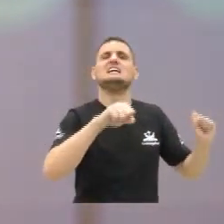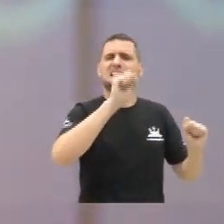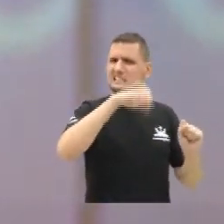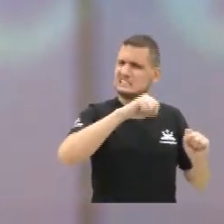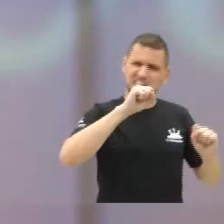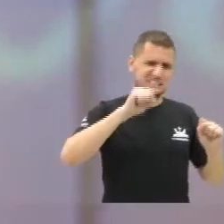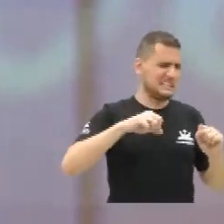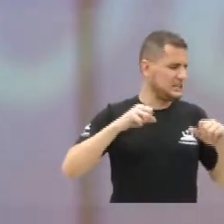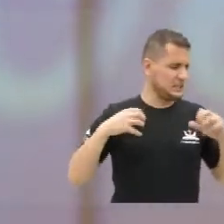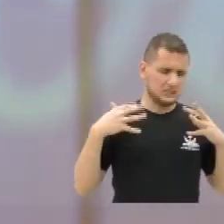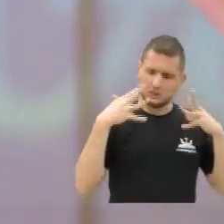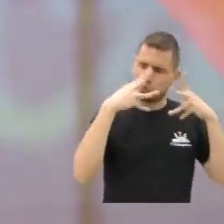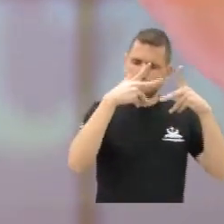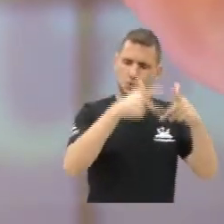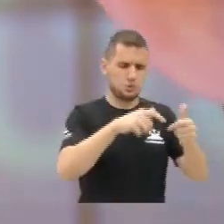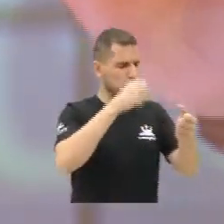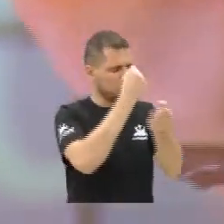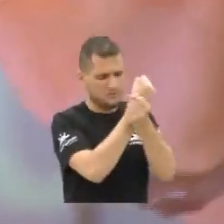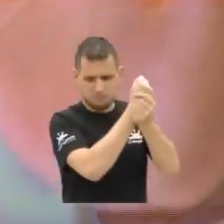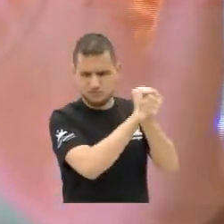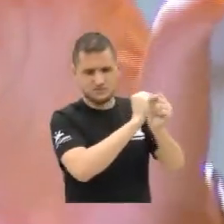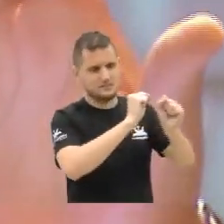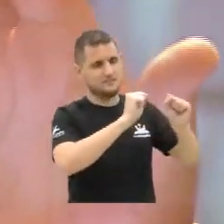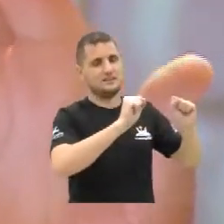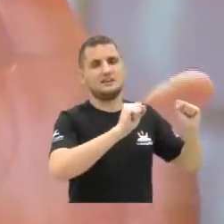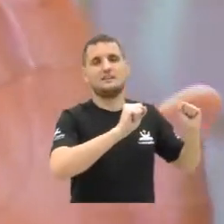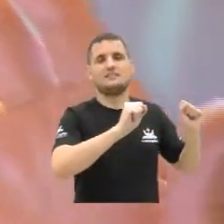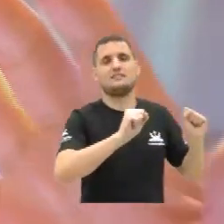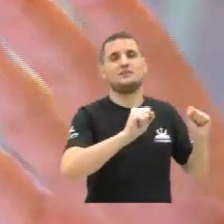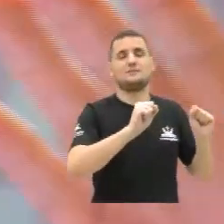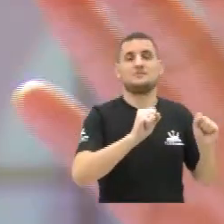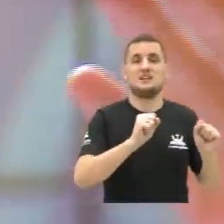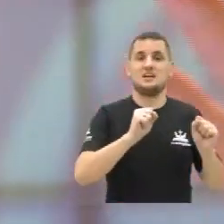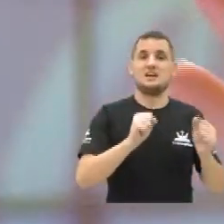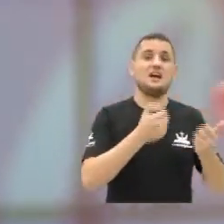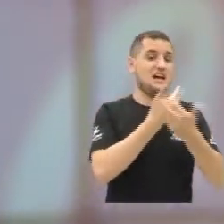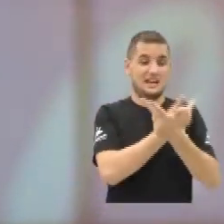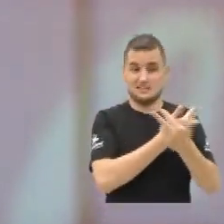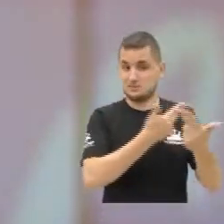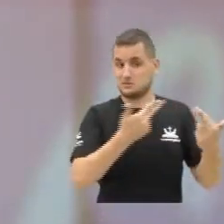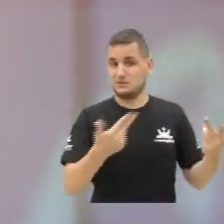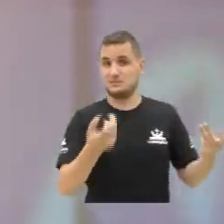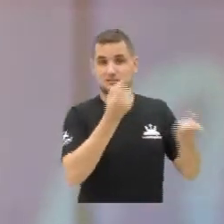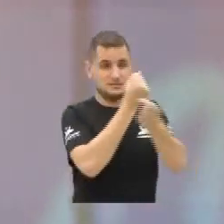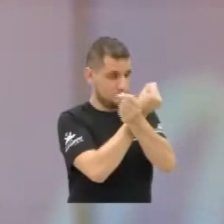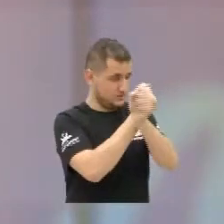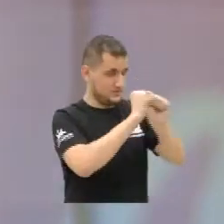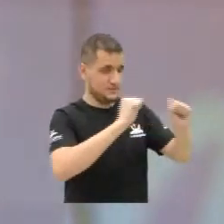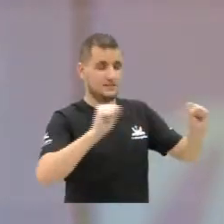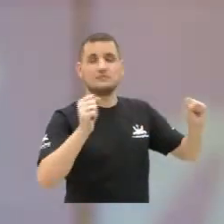impossível, sim, o impossível. O